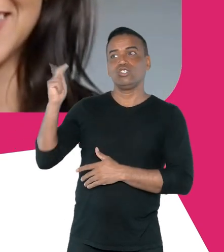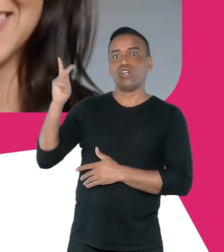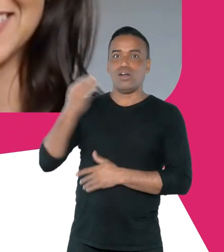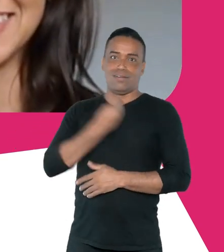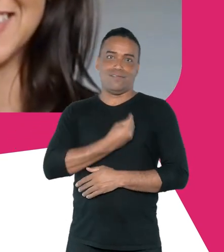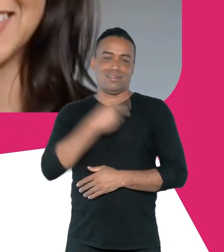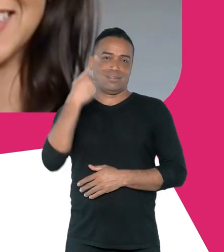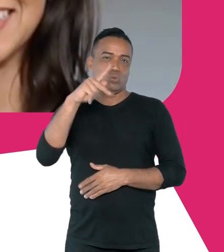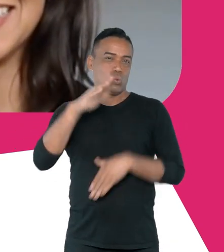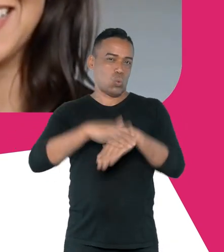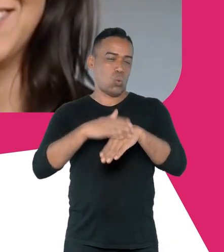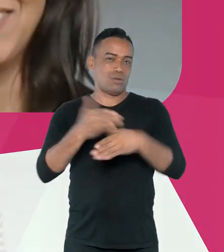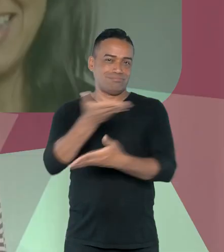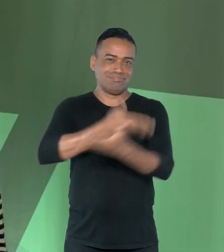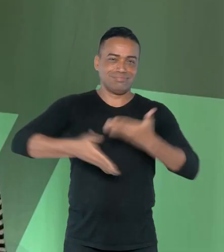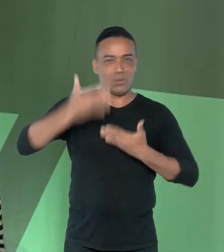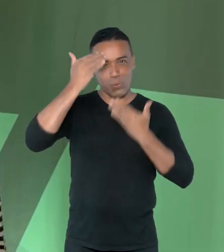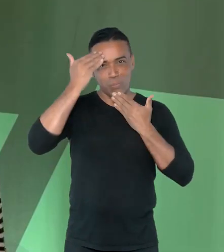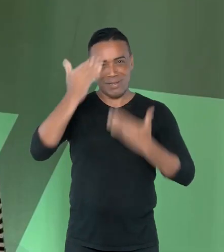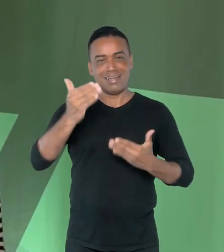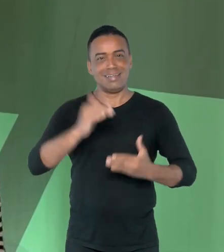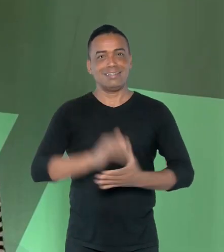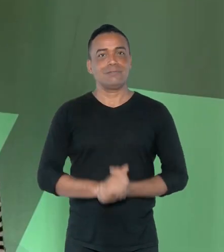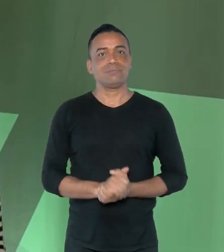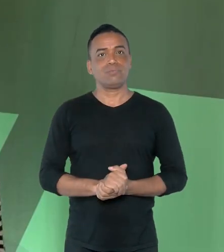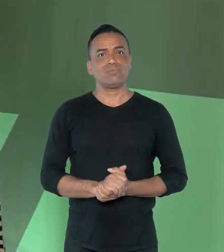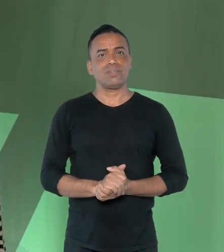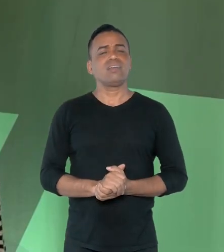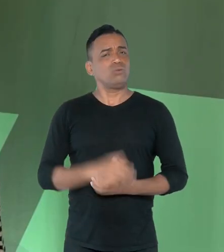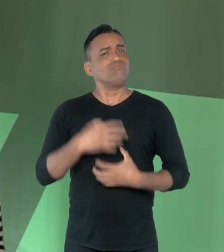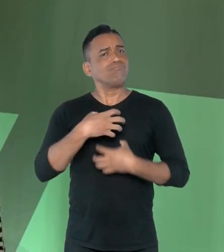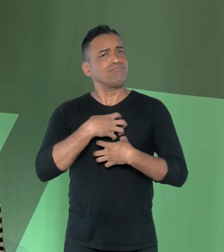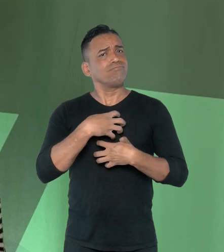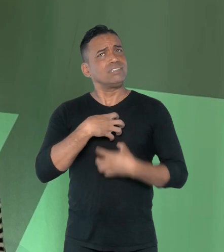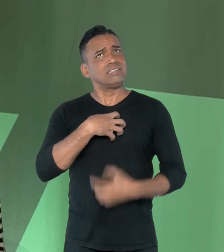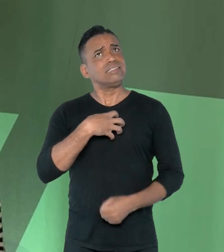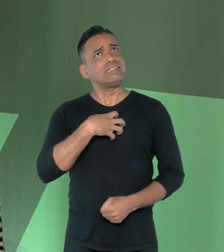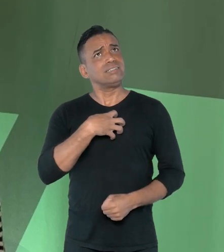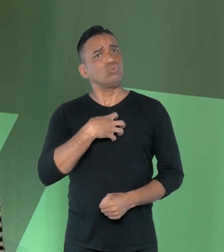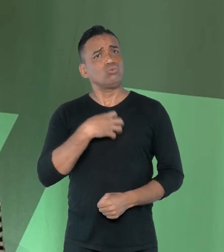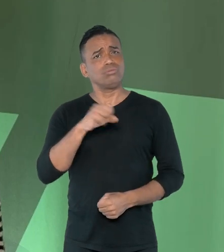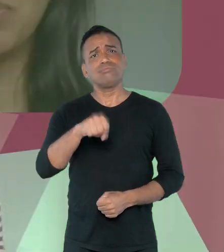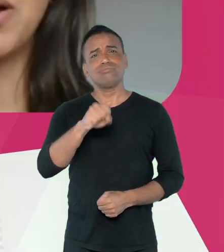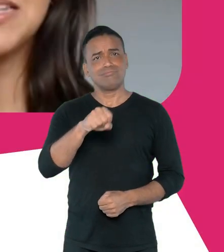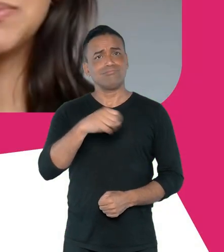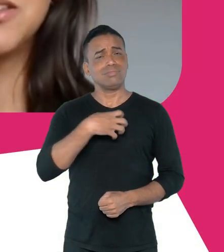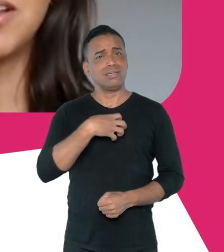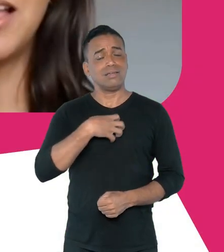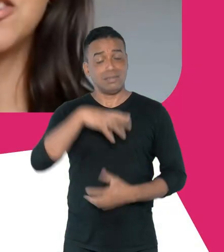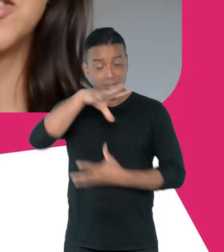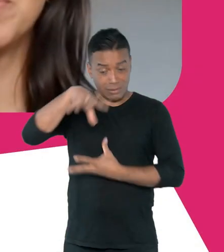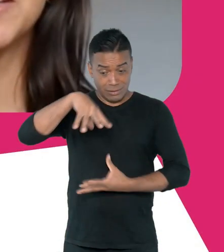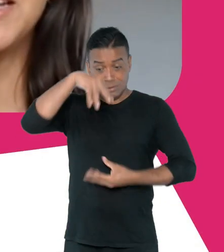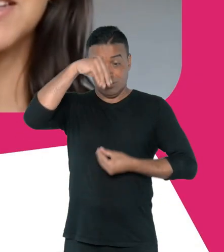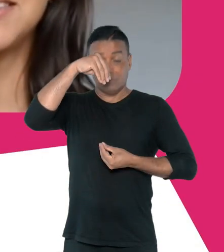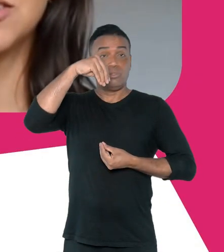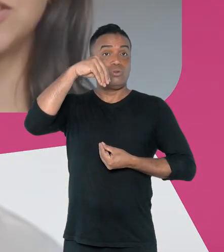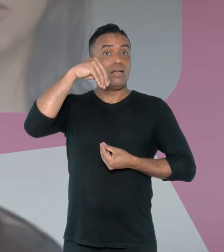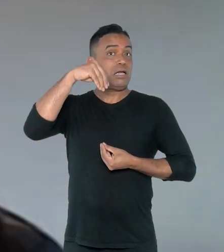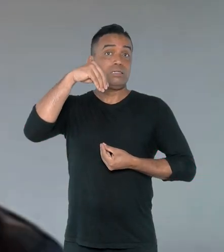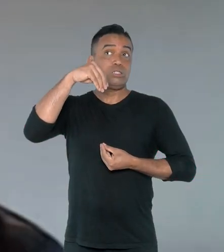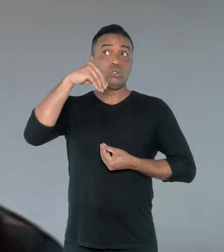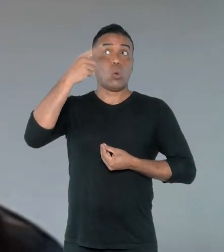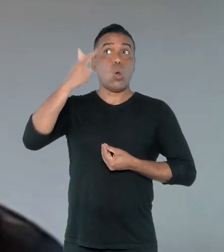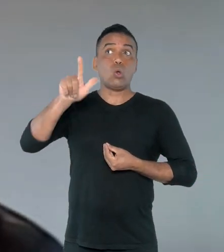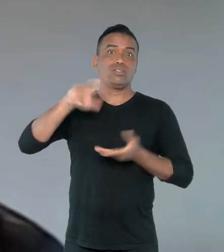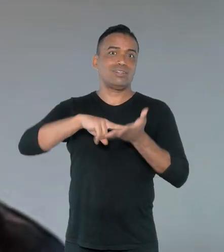com a gente. Obrigada. Eu sinto isso mesmo, que a espiritualidade não poderia ser